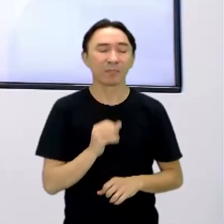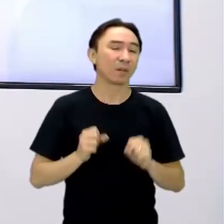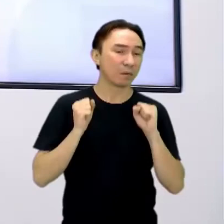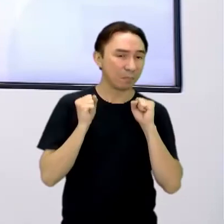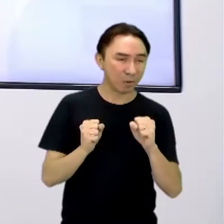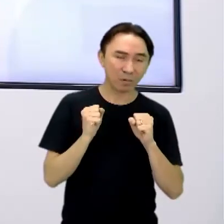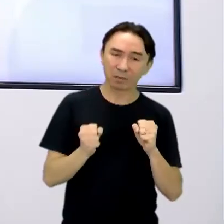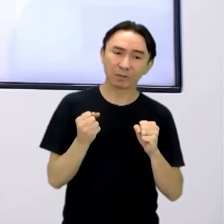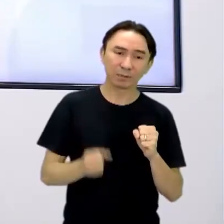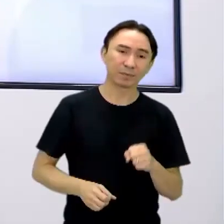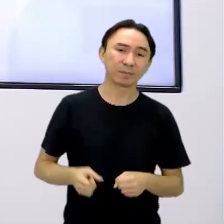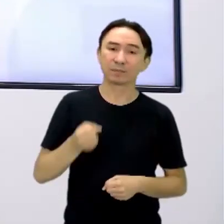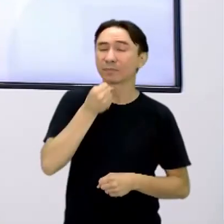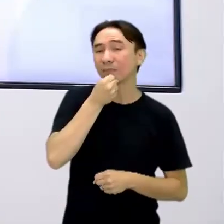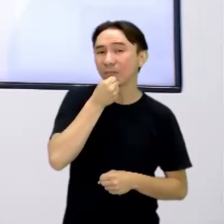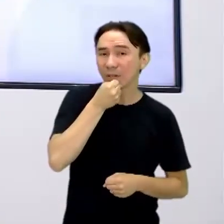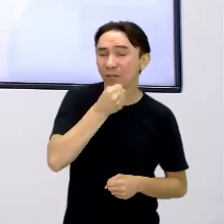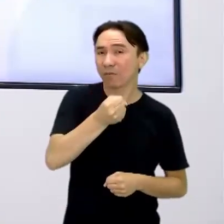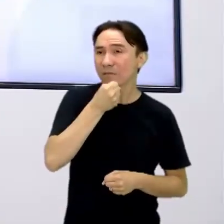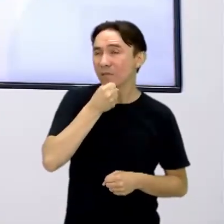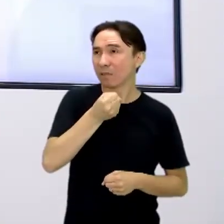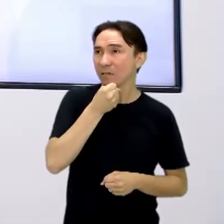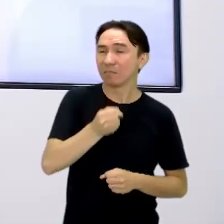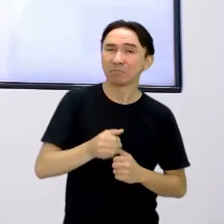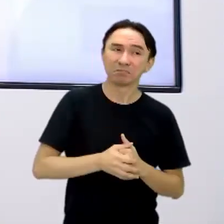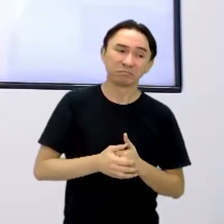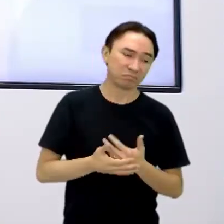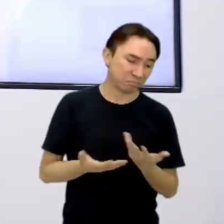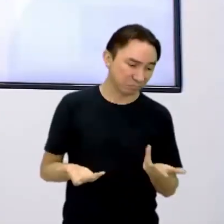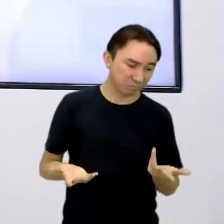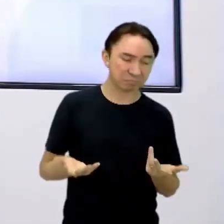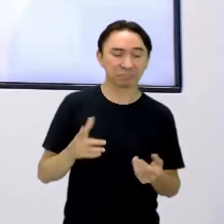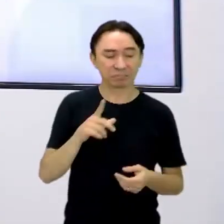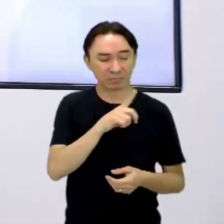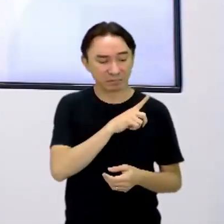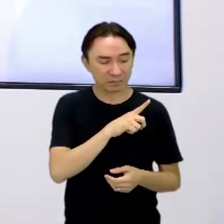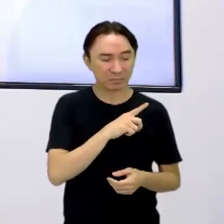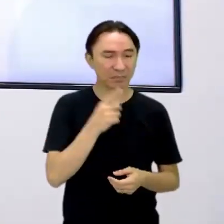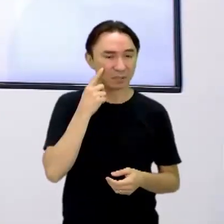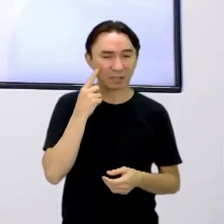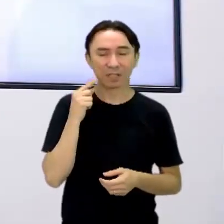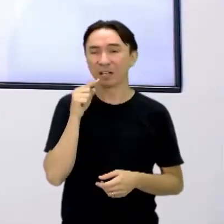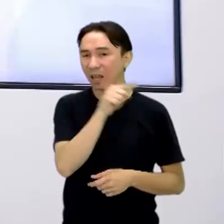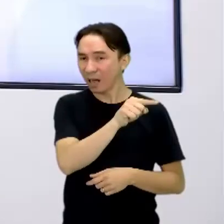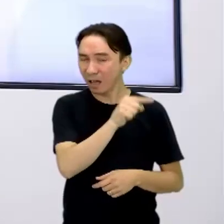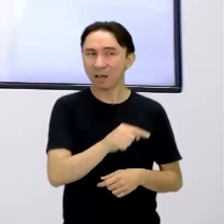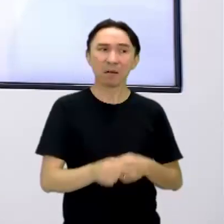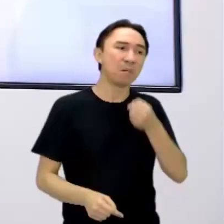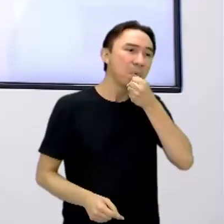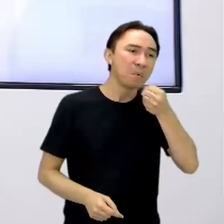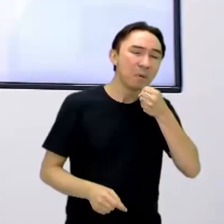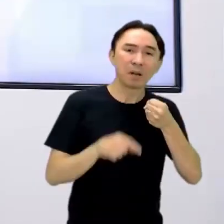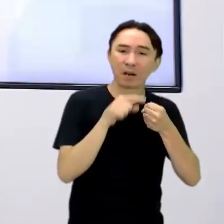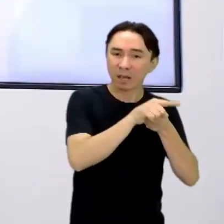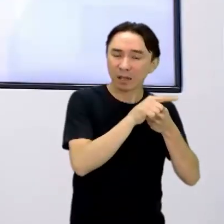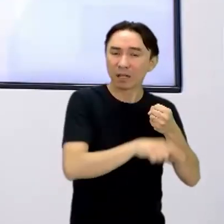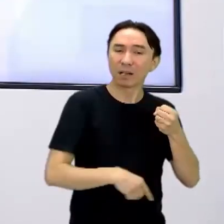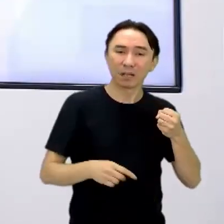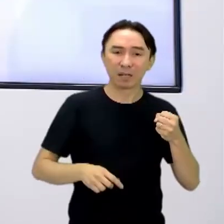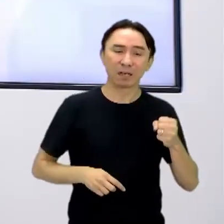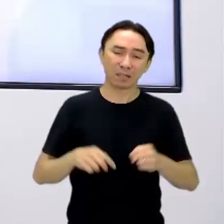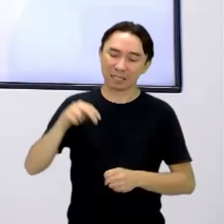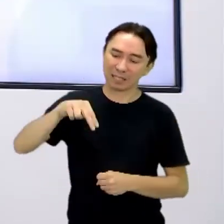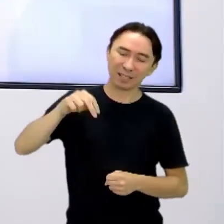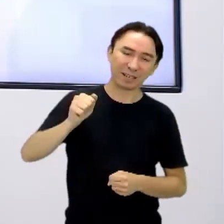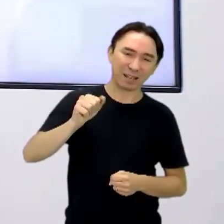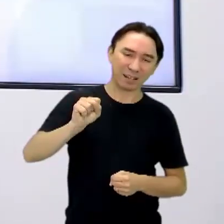entrevista para vocês, utilizando uma reportagem da NASA ou de outra instituição, e aí pode trabalhar junto com o professor de inglês